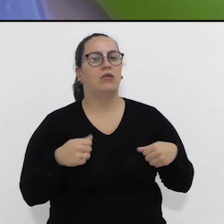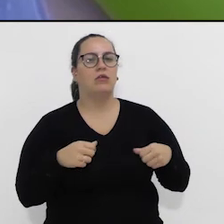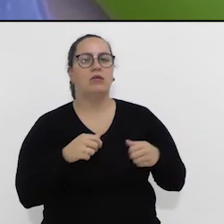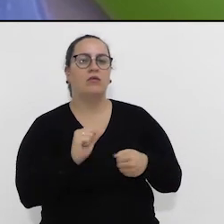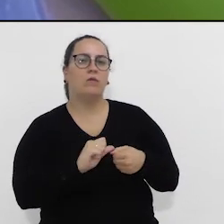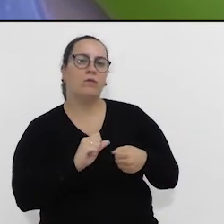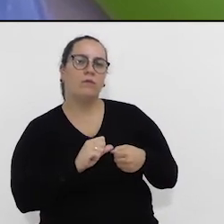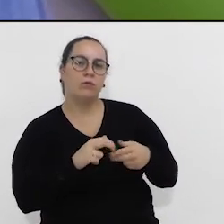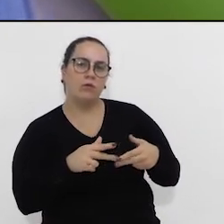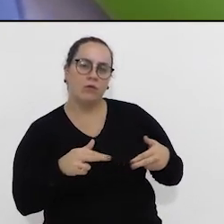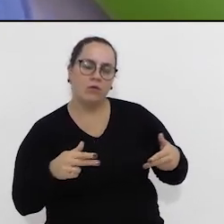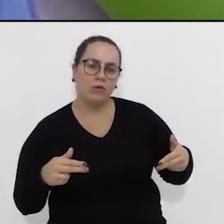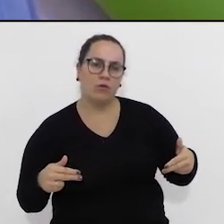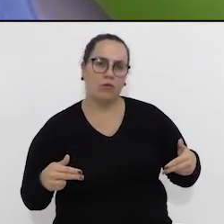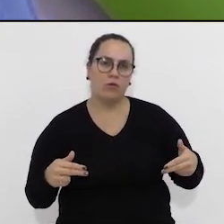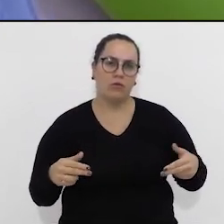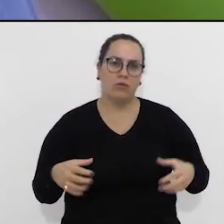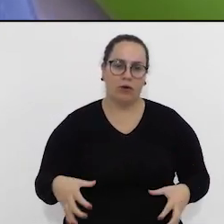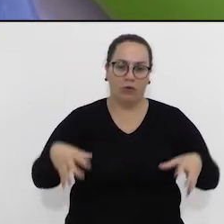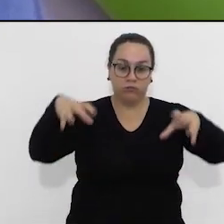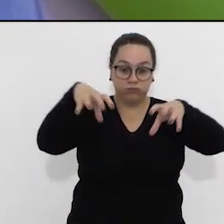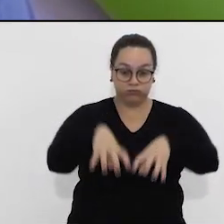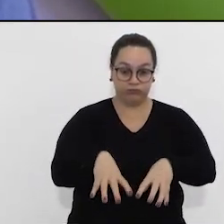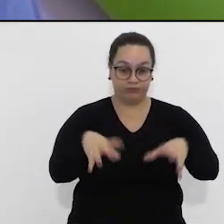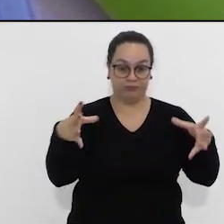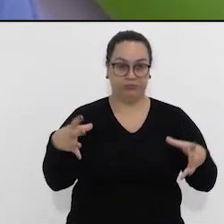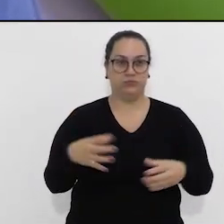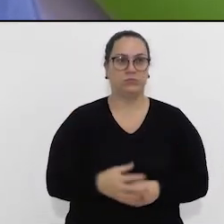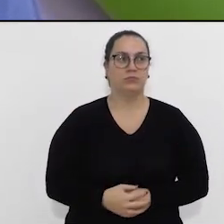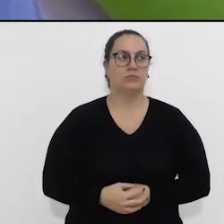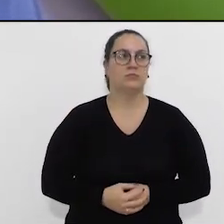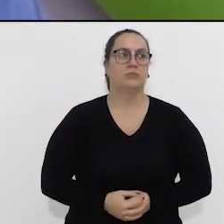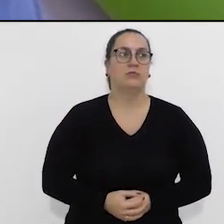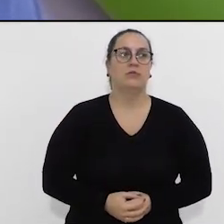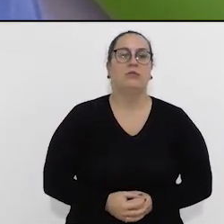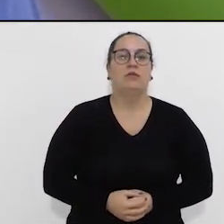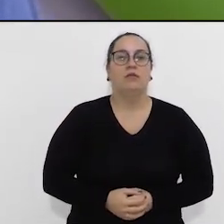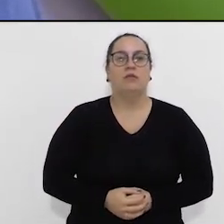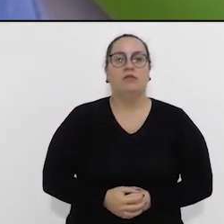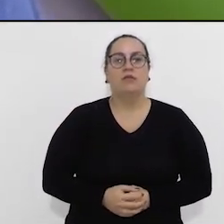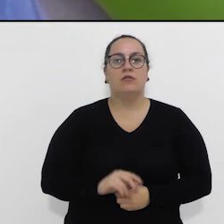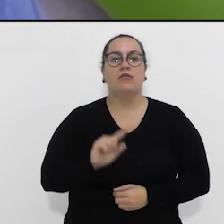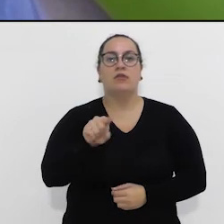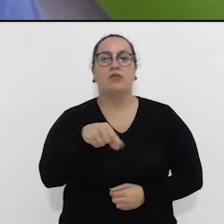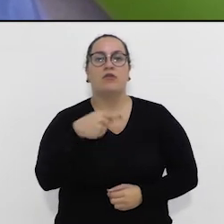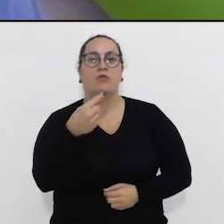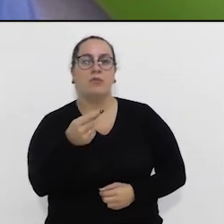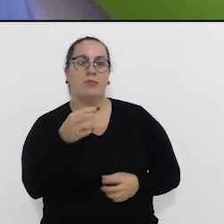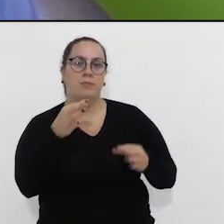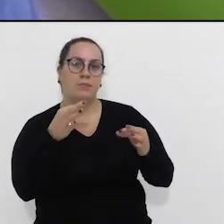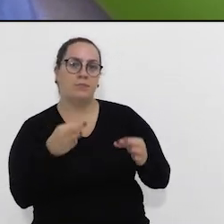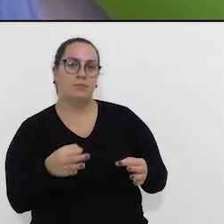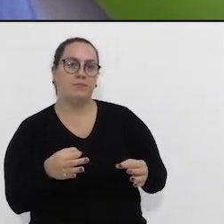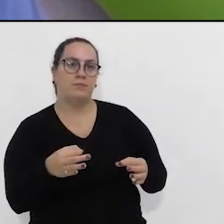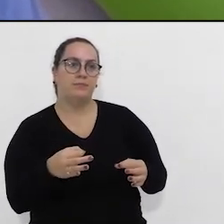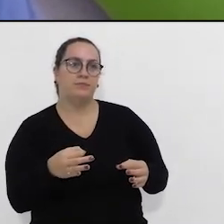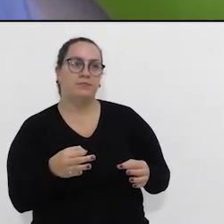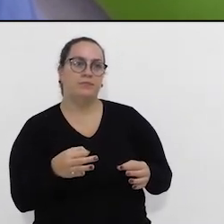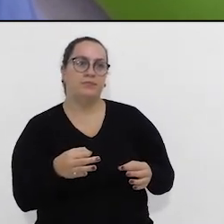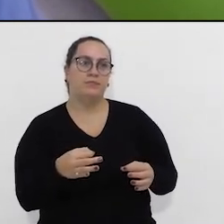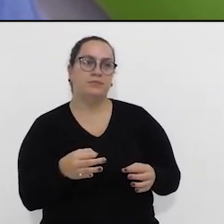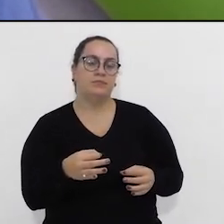grande dentro desse esse Buracão vão dizer assim tá acho que é depois de pronto Infelizmente